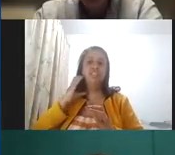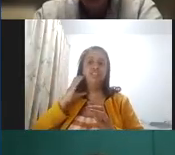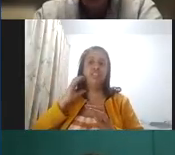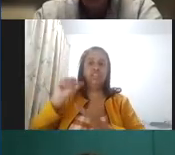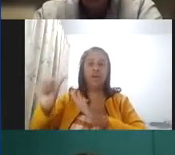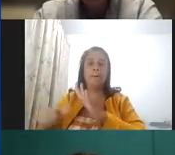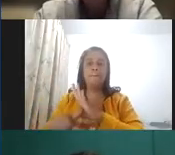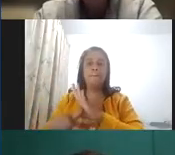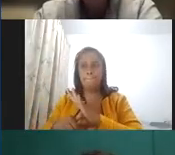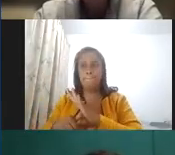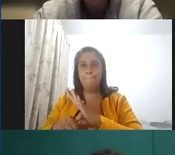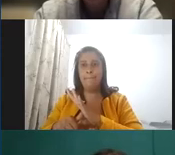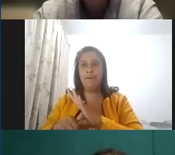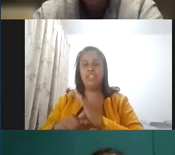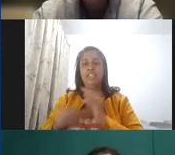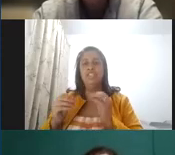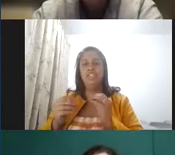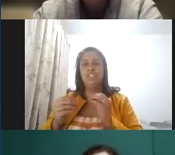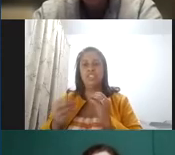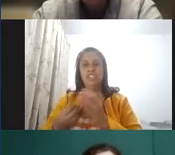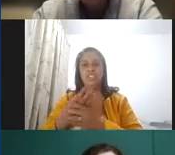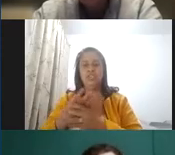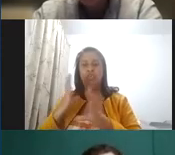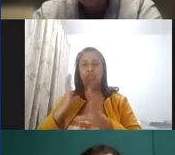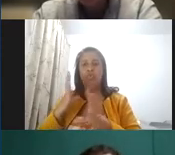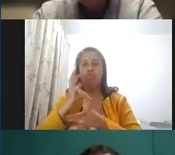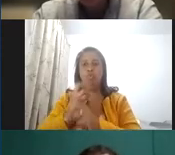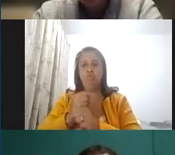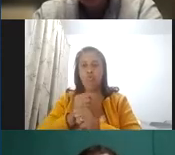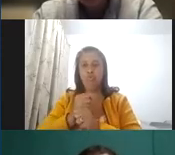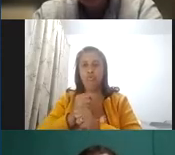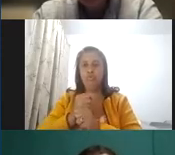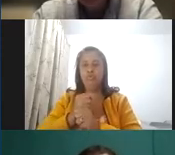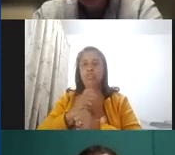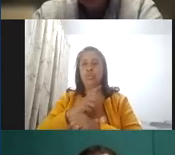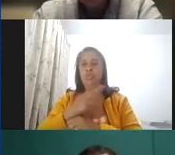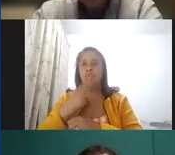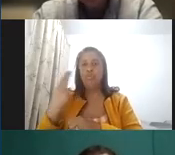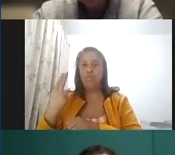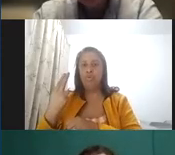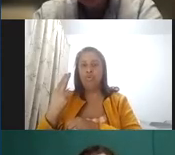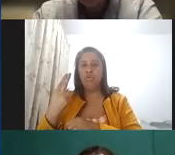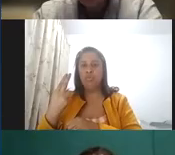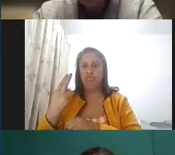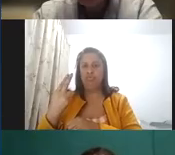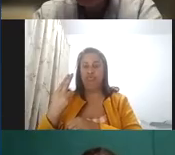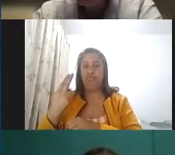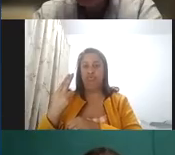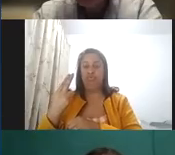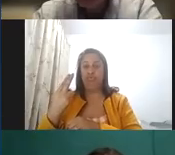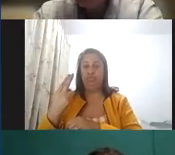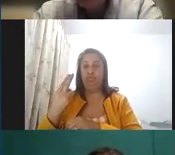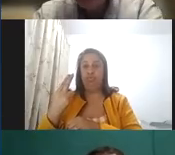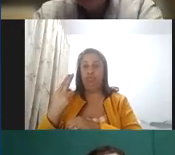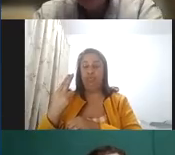esse conjunto de 7 vértebras que nós chamamos de coluna cervical. Aqui na coluna, né, a